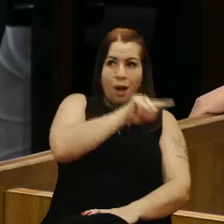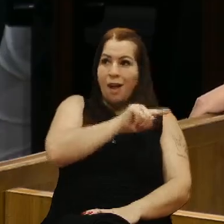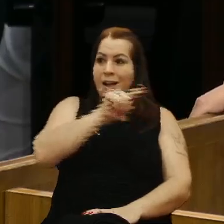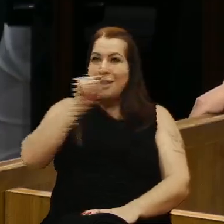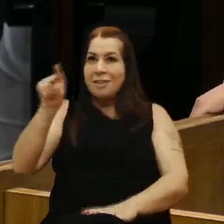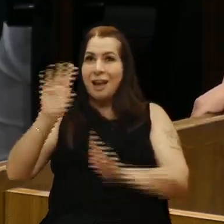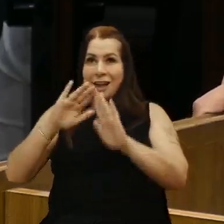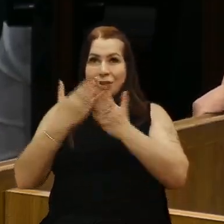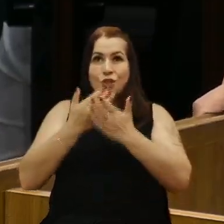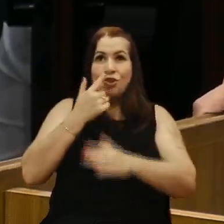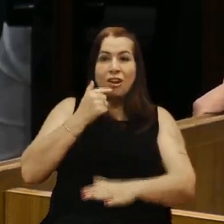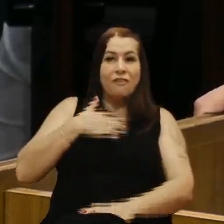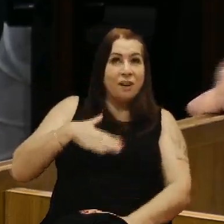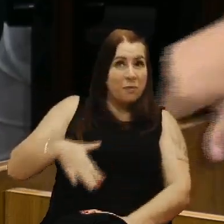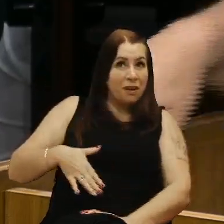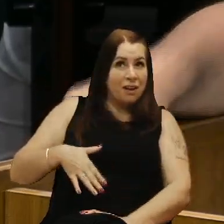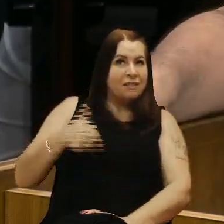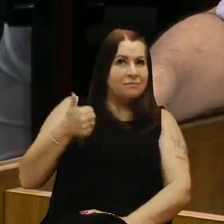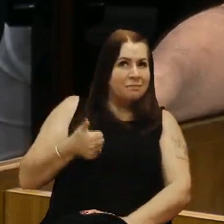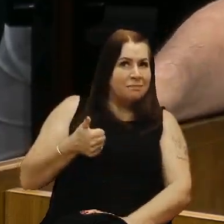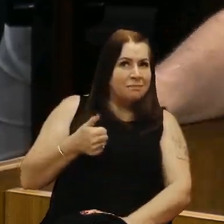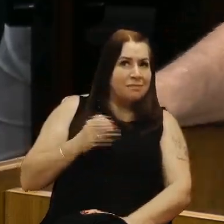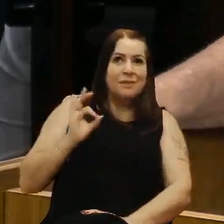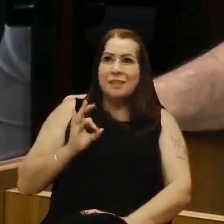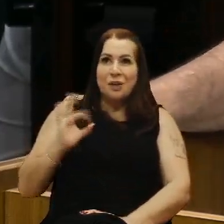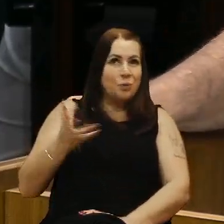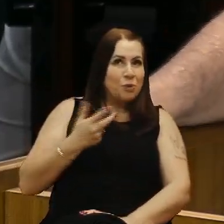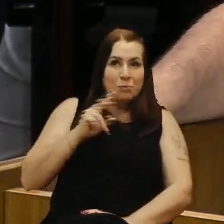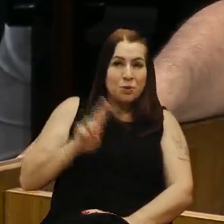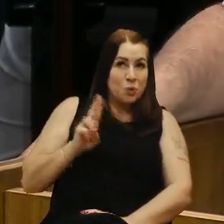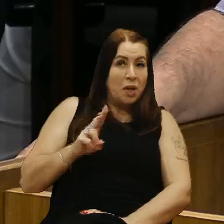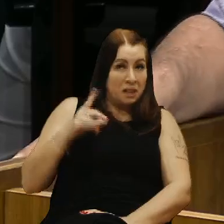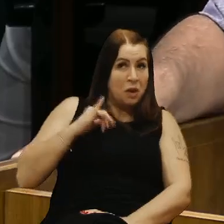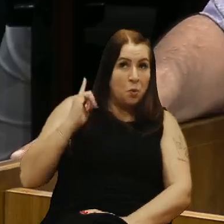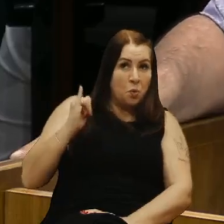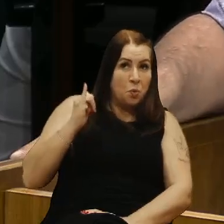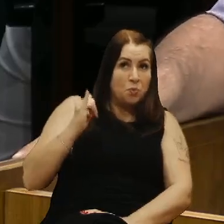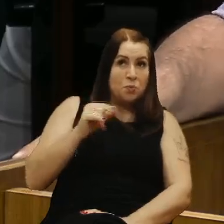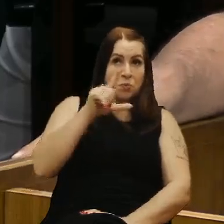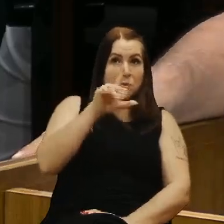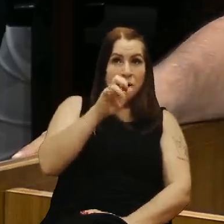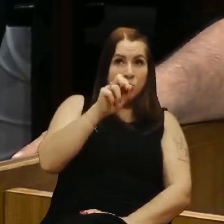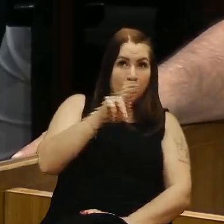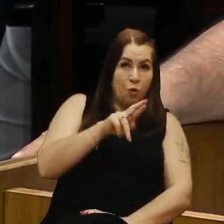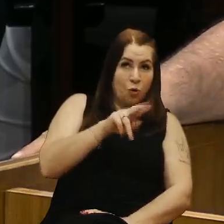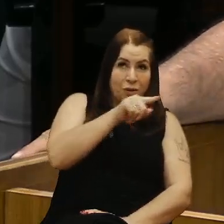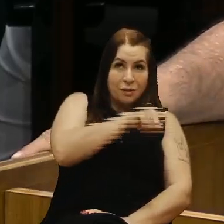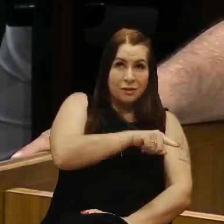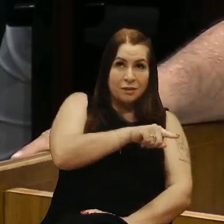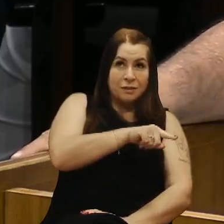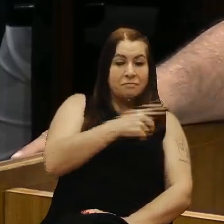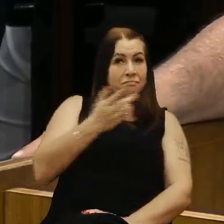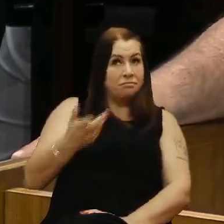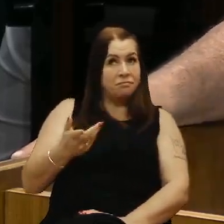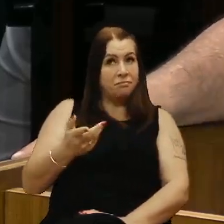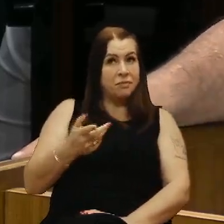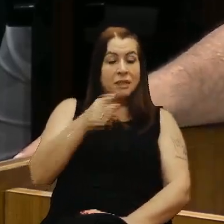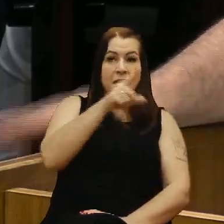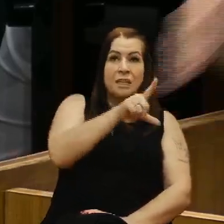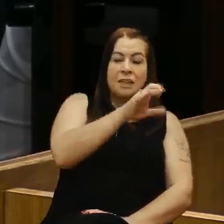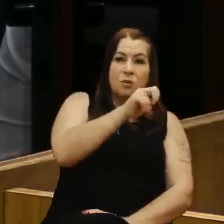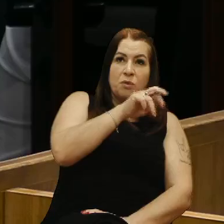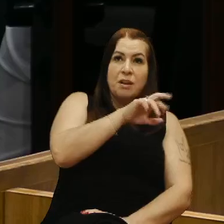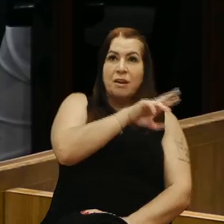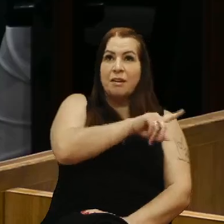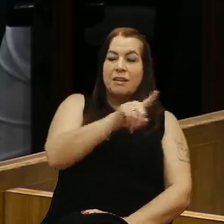até o Cristóvão a contento? Tem ônibus do Leonor Rosa a